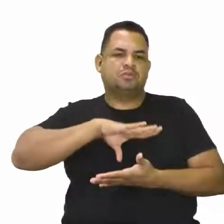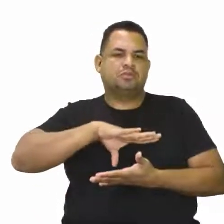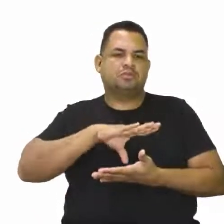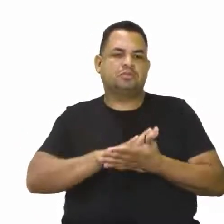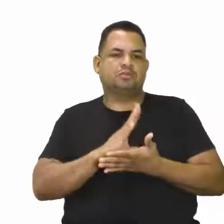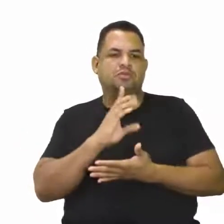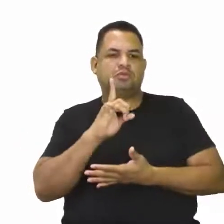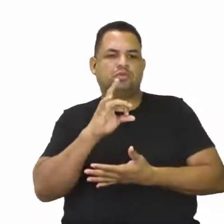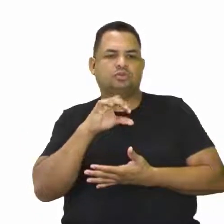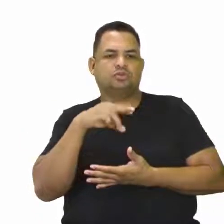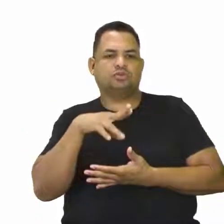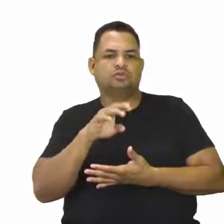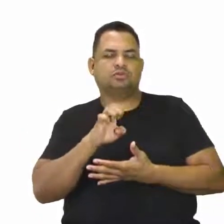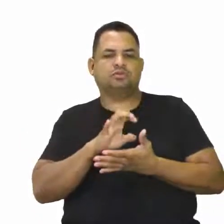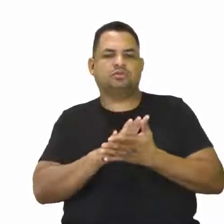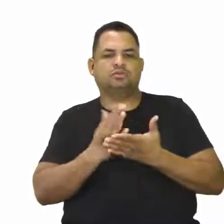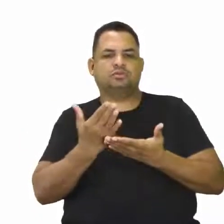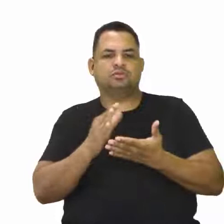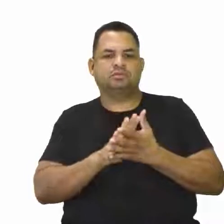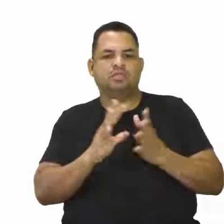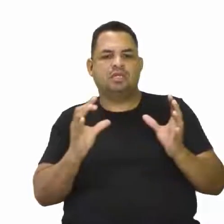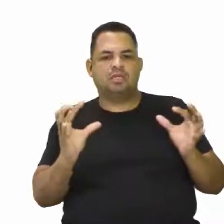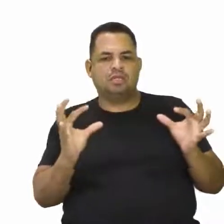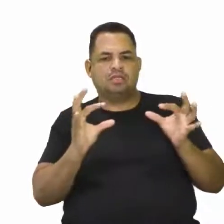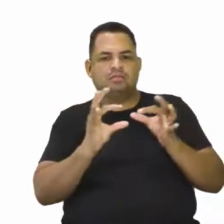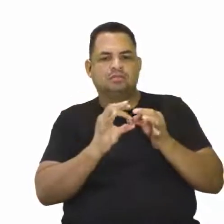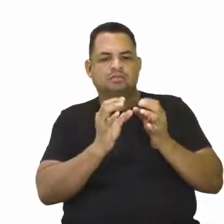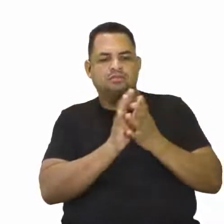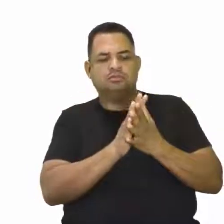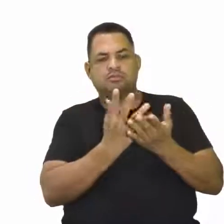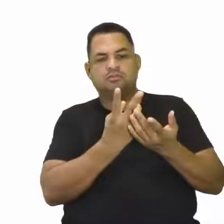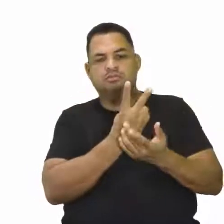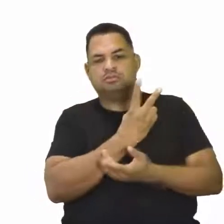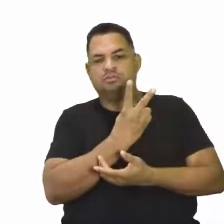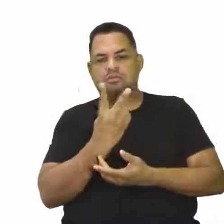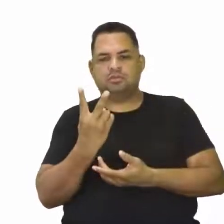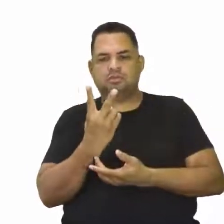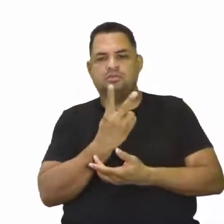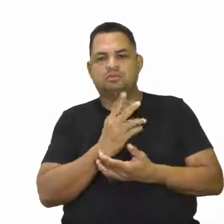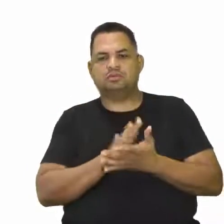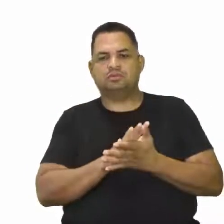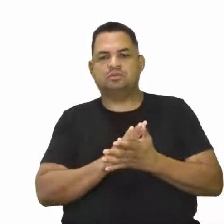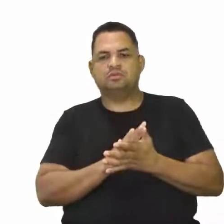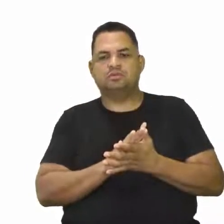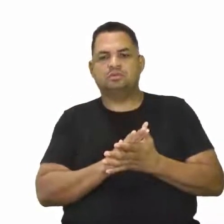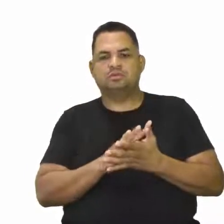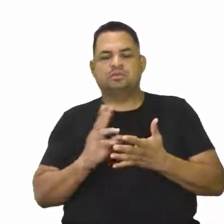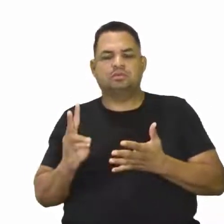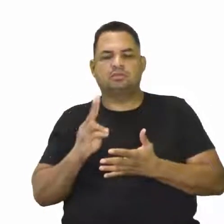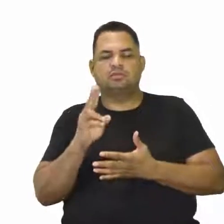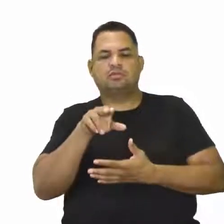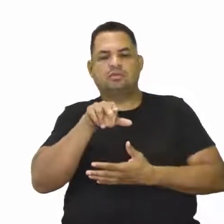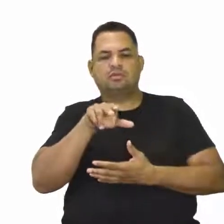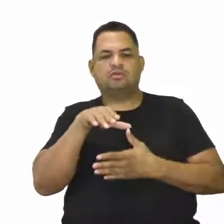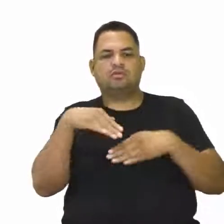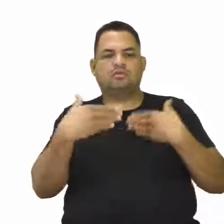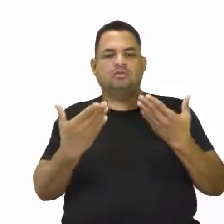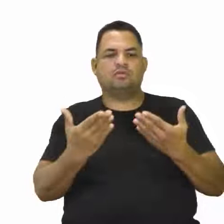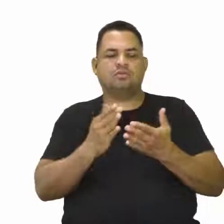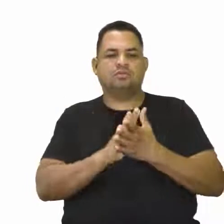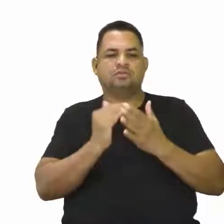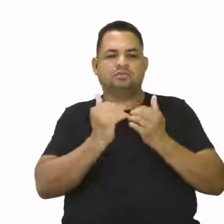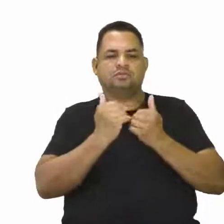coordenadas ou coordinantes, elas interligam os termos de valor igual, ou seja, quando a